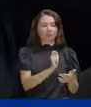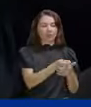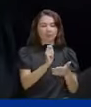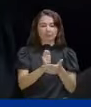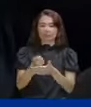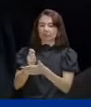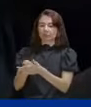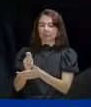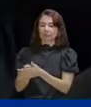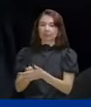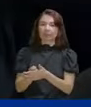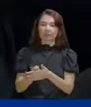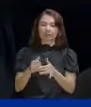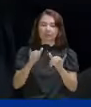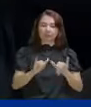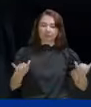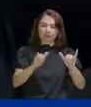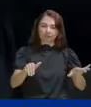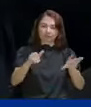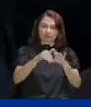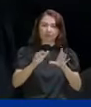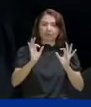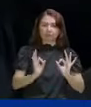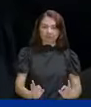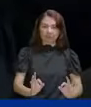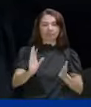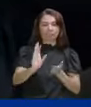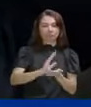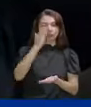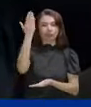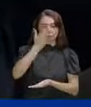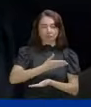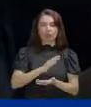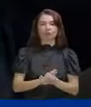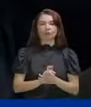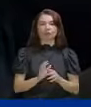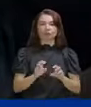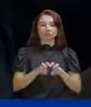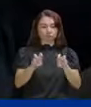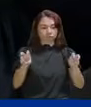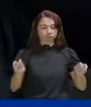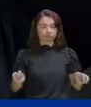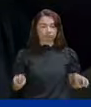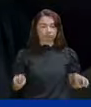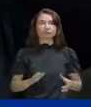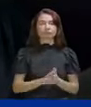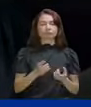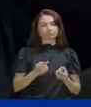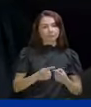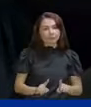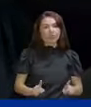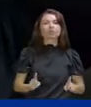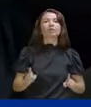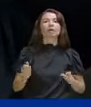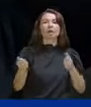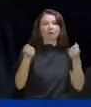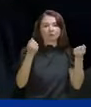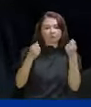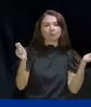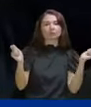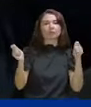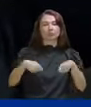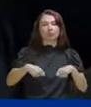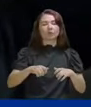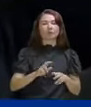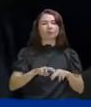se destina o processo de prestação de contas. O entendimento colegiado não afasta a análise da prestação de contas